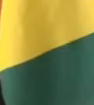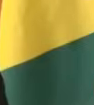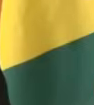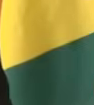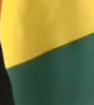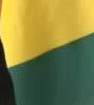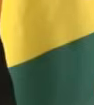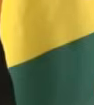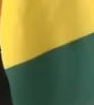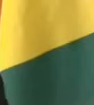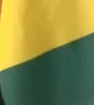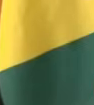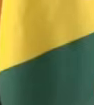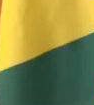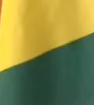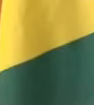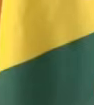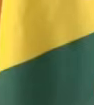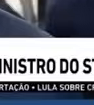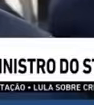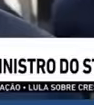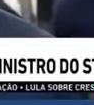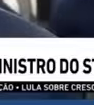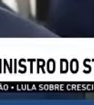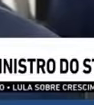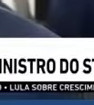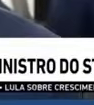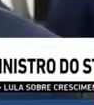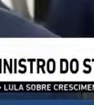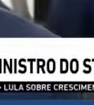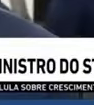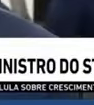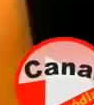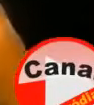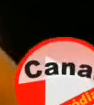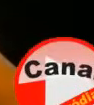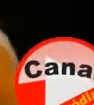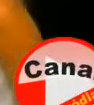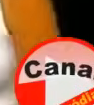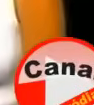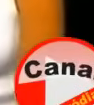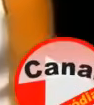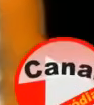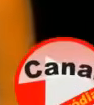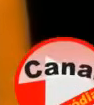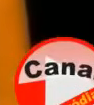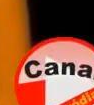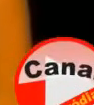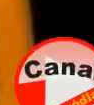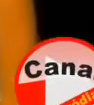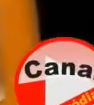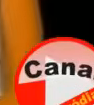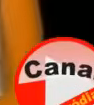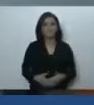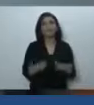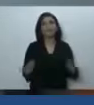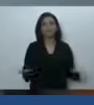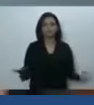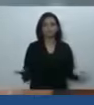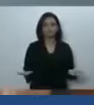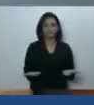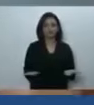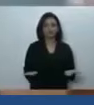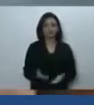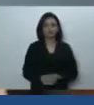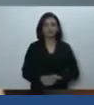ter o Zanin como ministro da Suprema Corte. Fecho aspas. Tô sabendo que Gilmar Mendes já começou a chorar de emoção. Eu